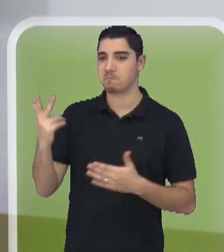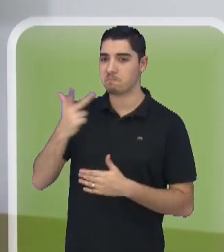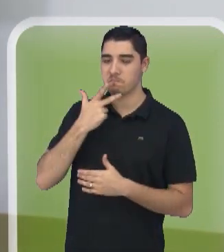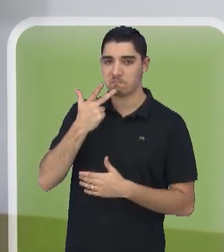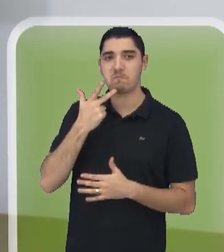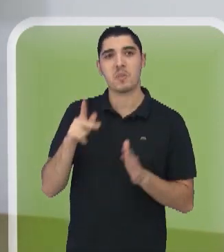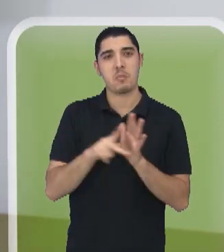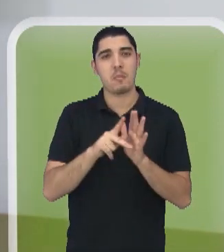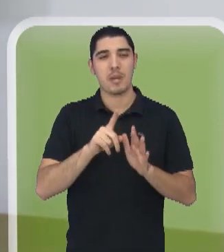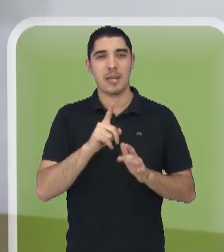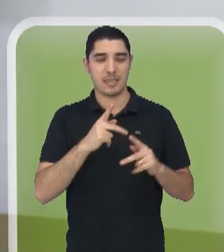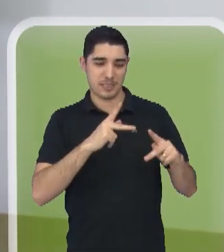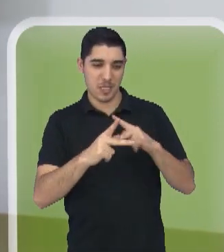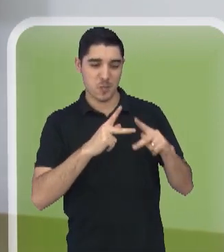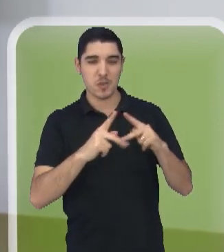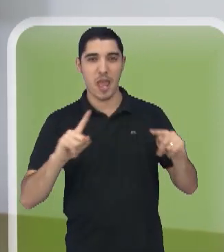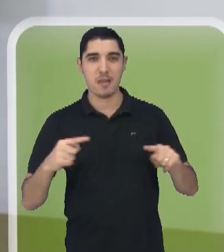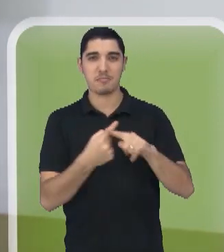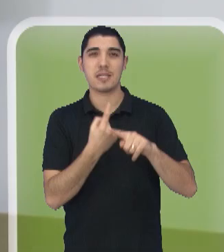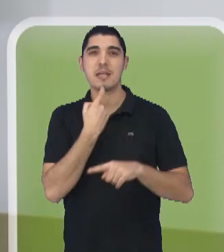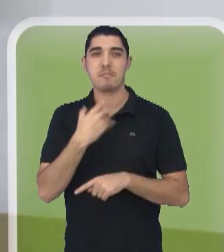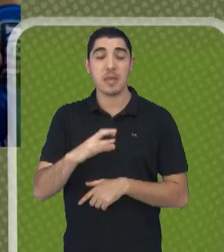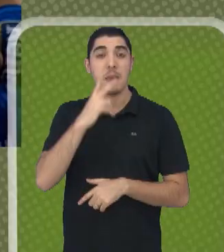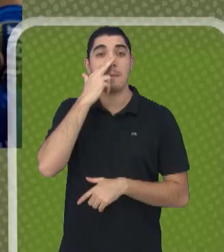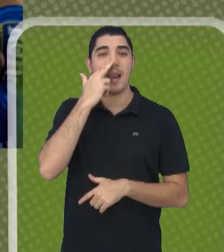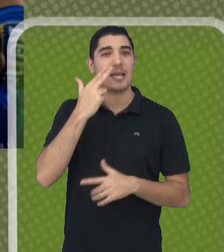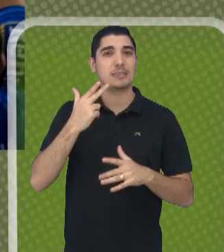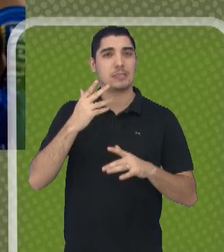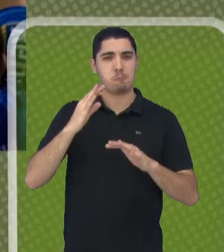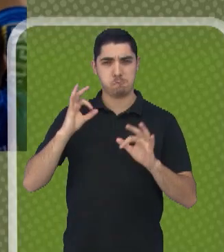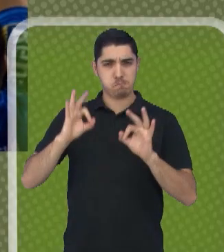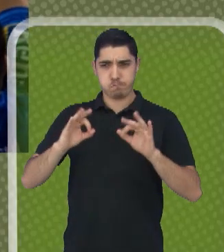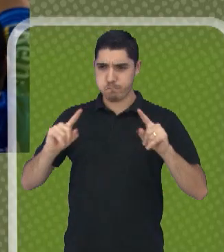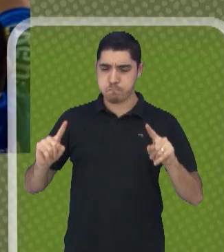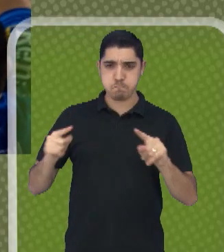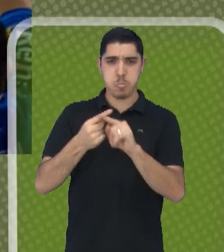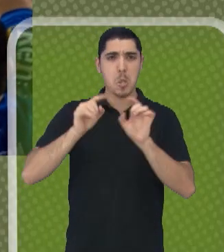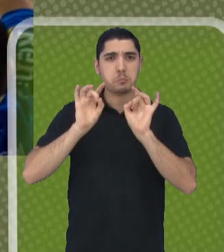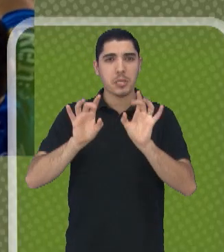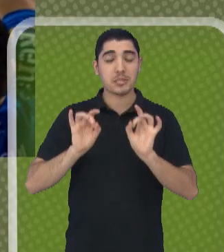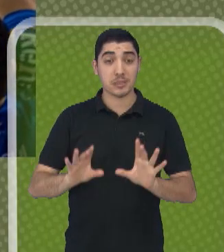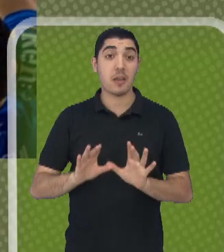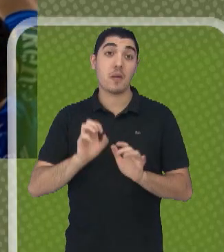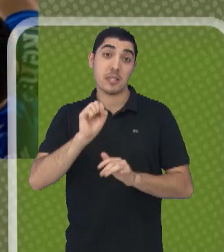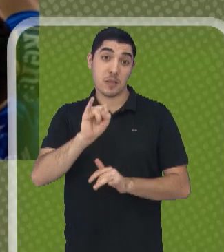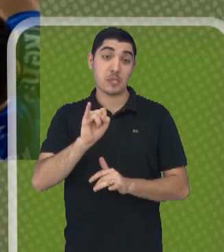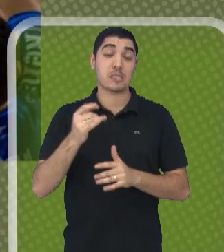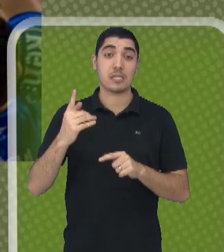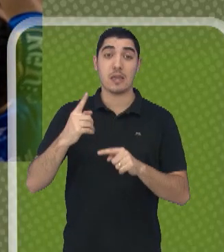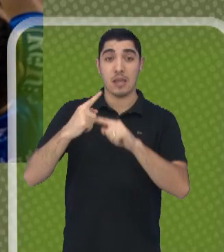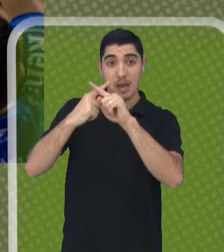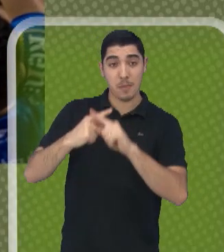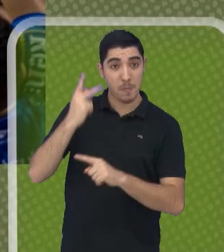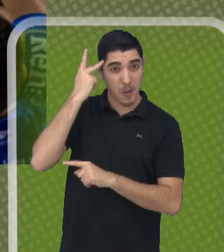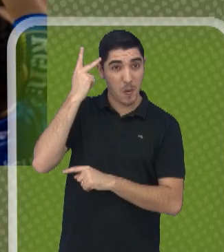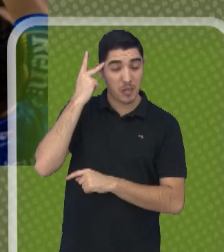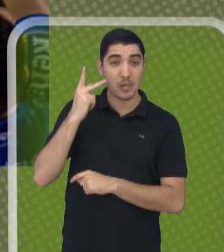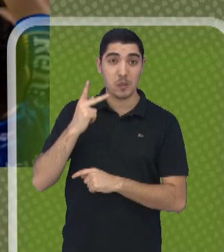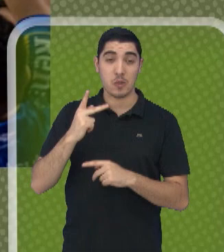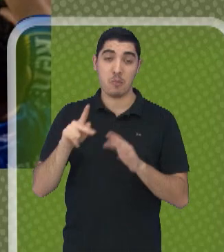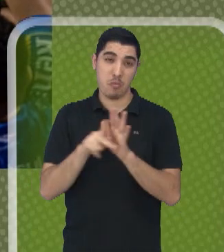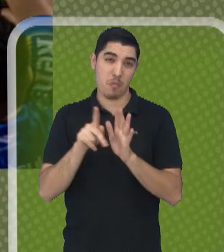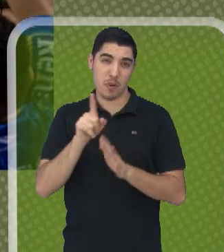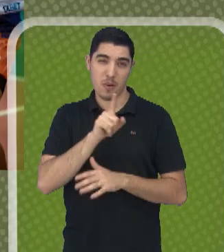um clássico, né, do voleibol paulista. E São José agora, dessa vez, se no Paulista o time do Campinas levou melhor, agora o São